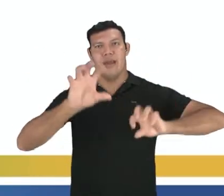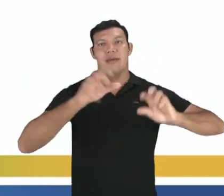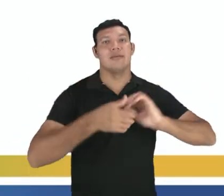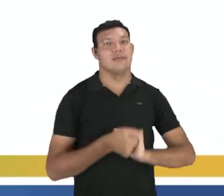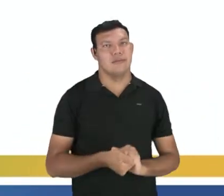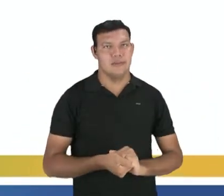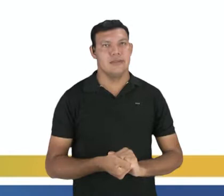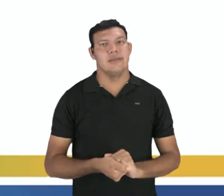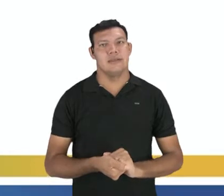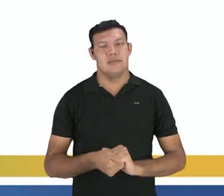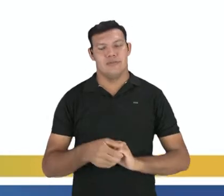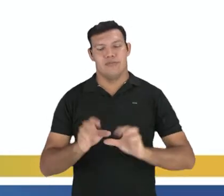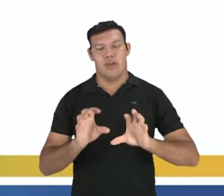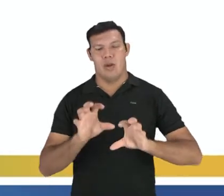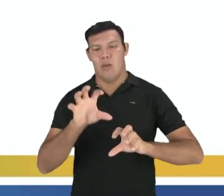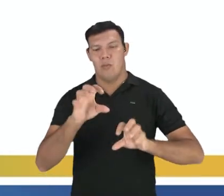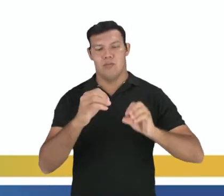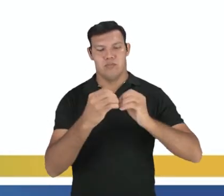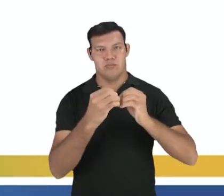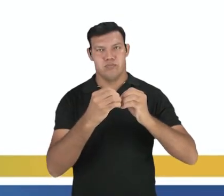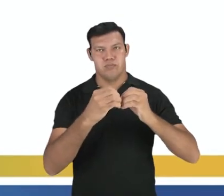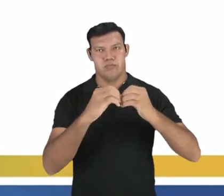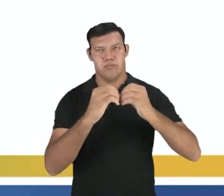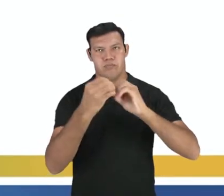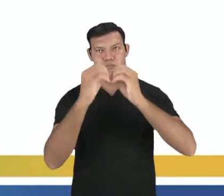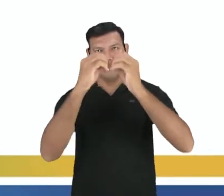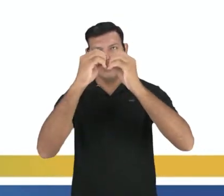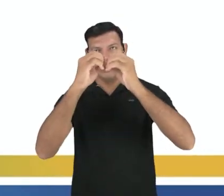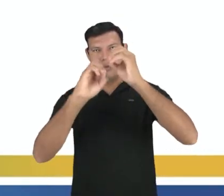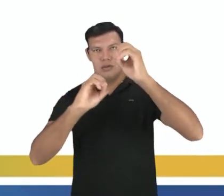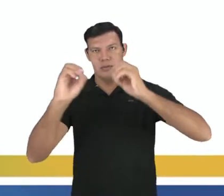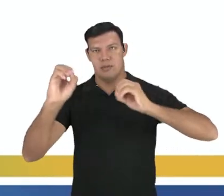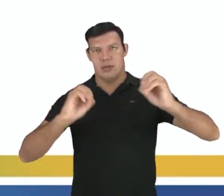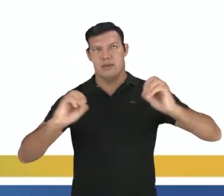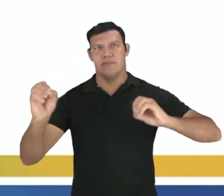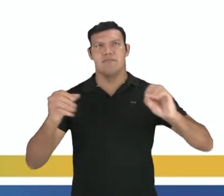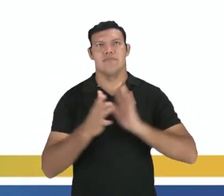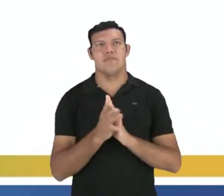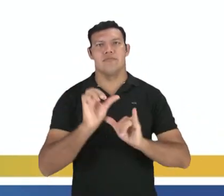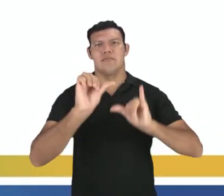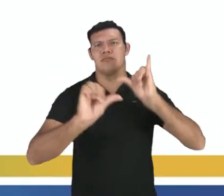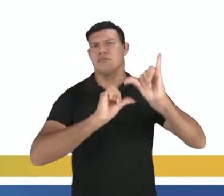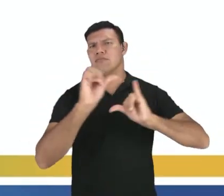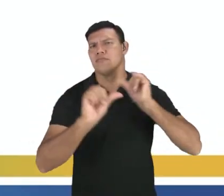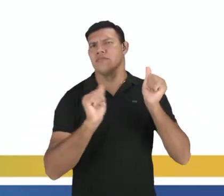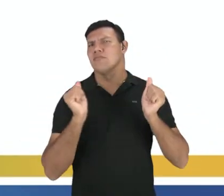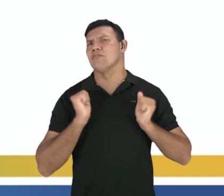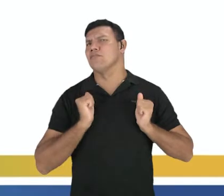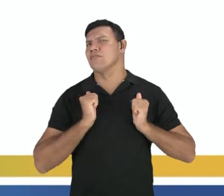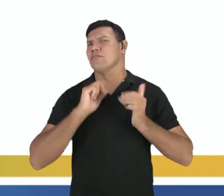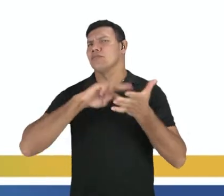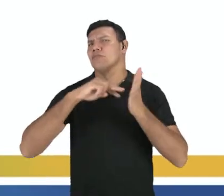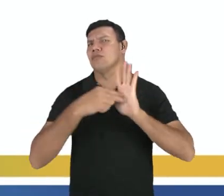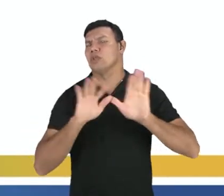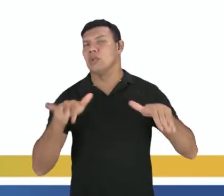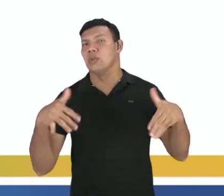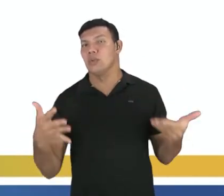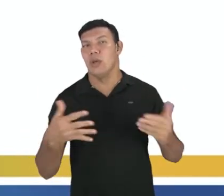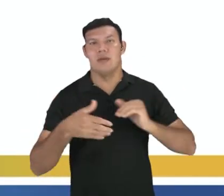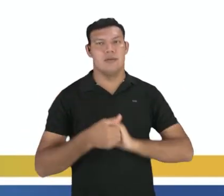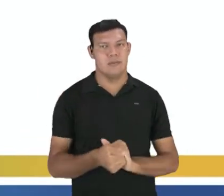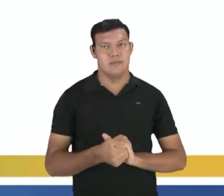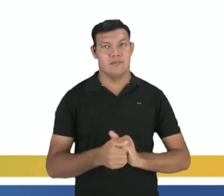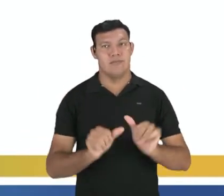que a separação dos íons, ok? O que é uma reação de neutralização? A reação